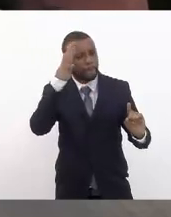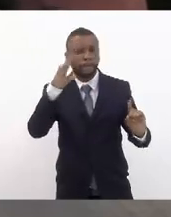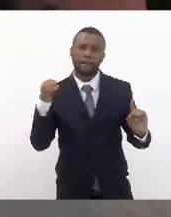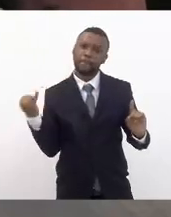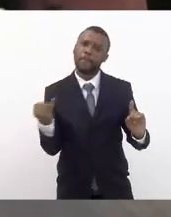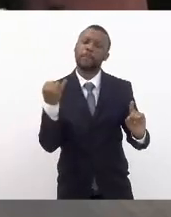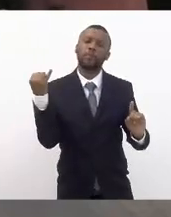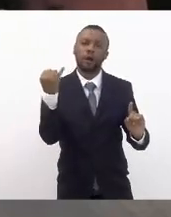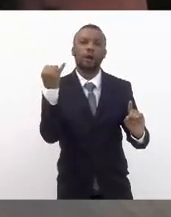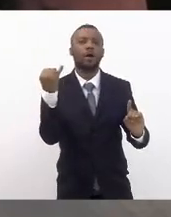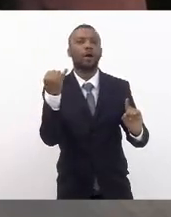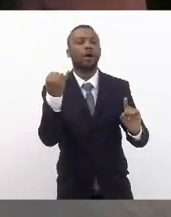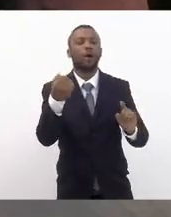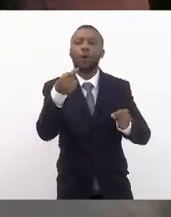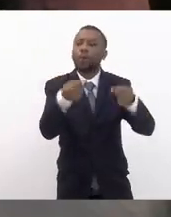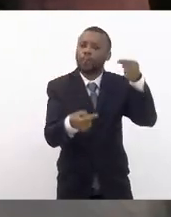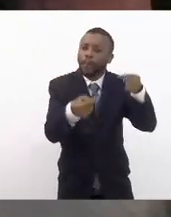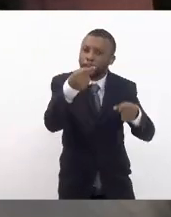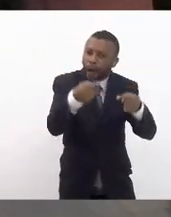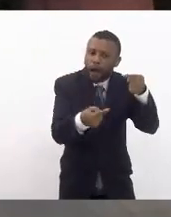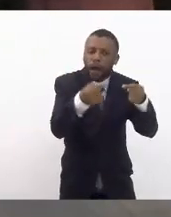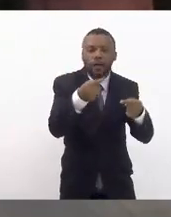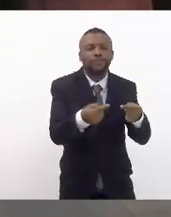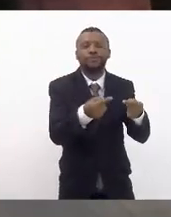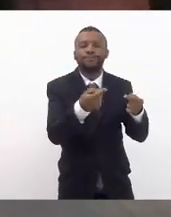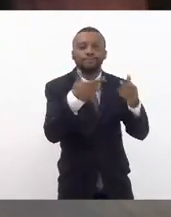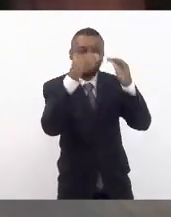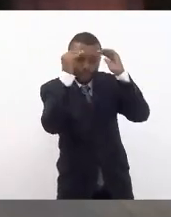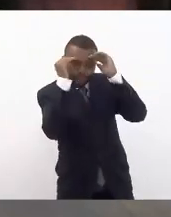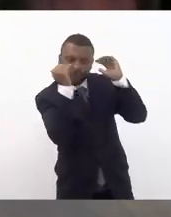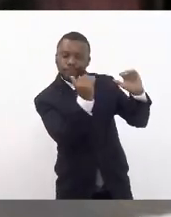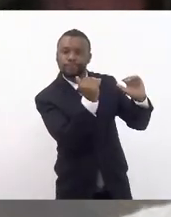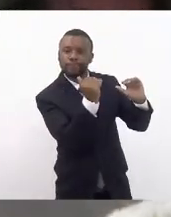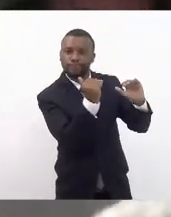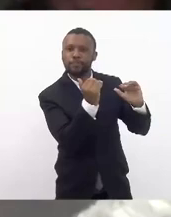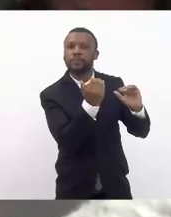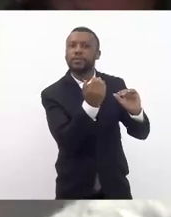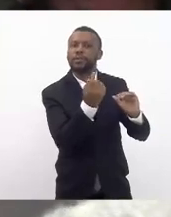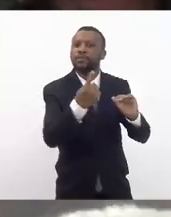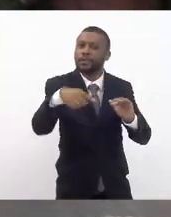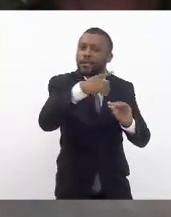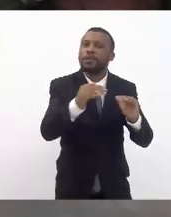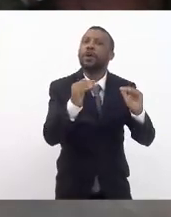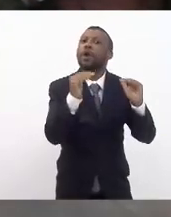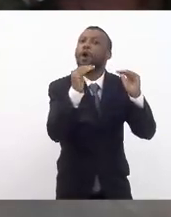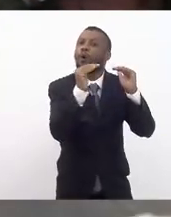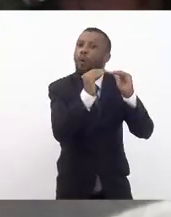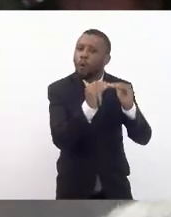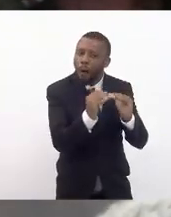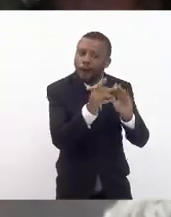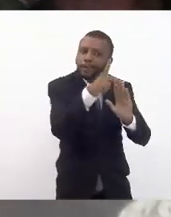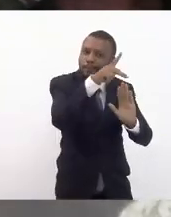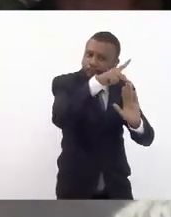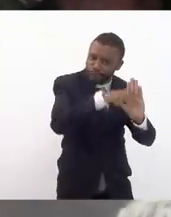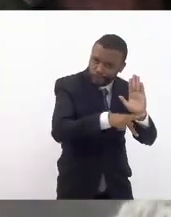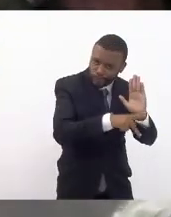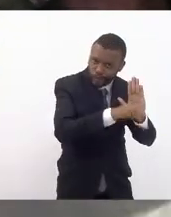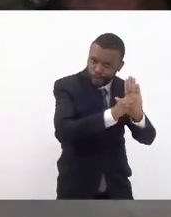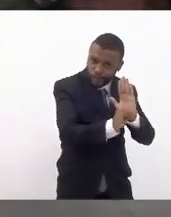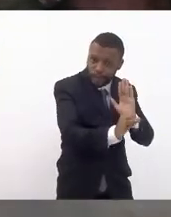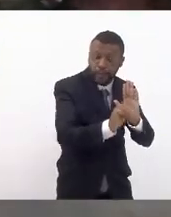extremamente respeitoso o debate, que fizeram os que concordam com a matéria e os que discordam